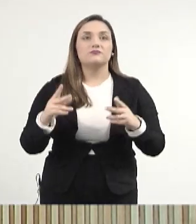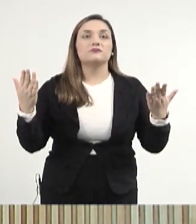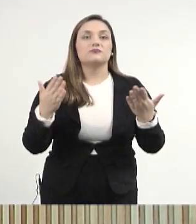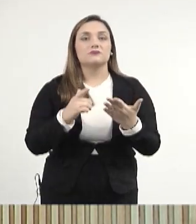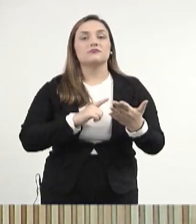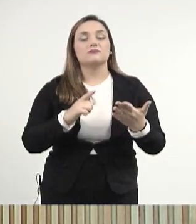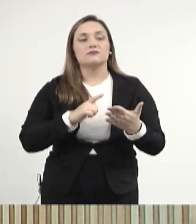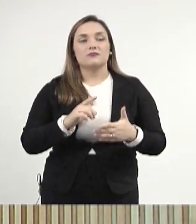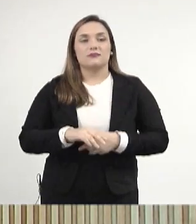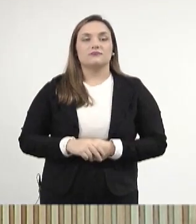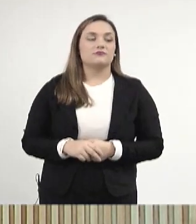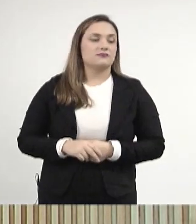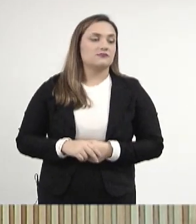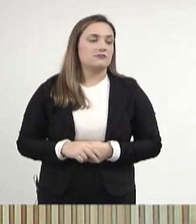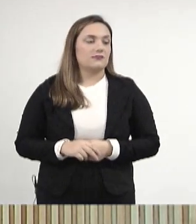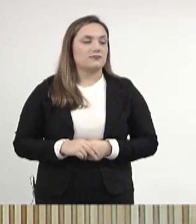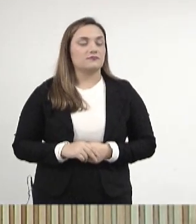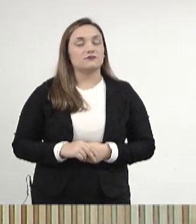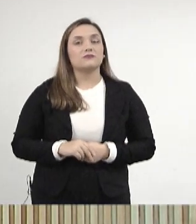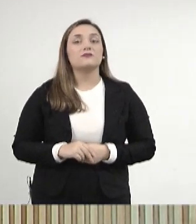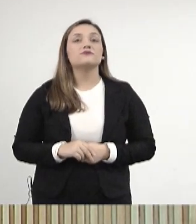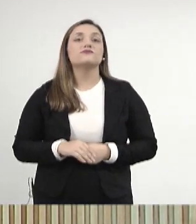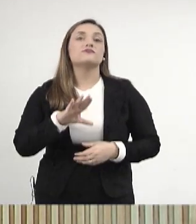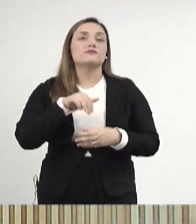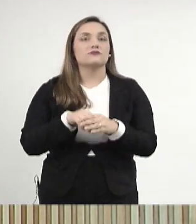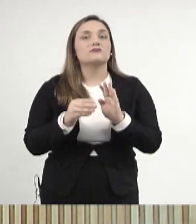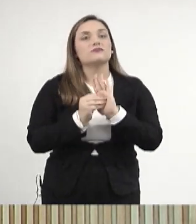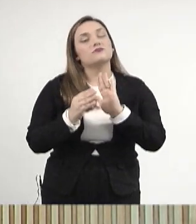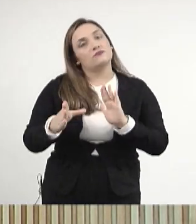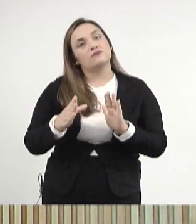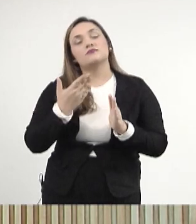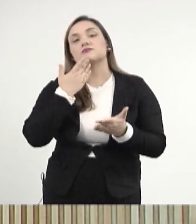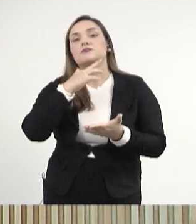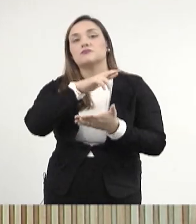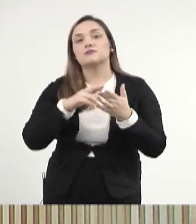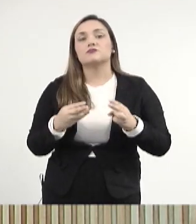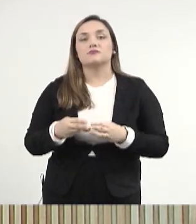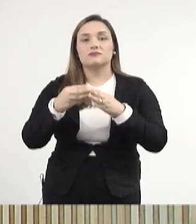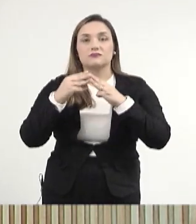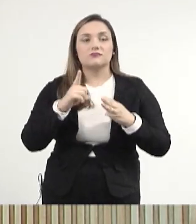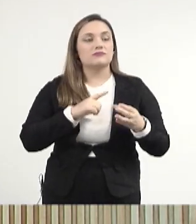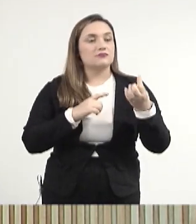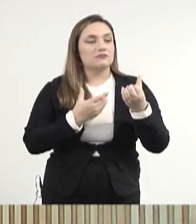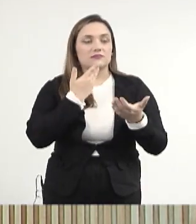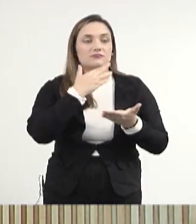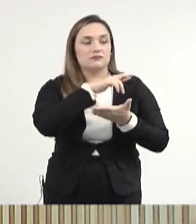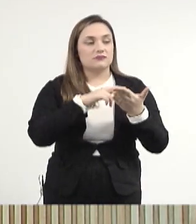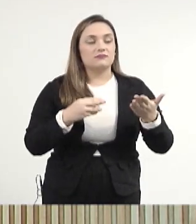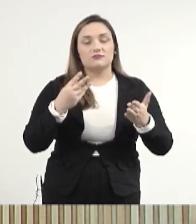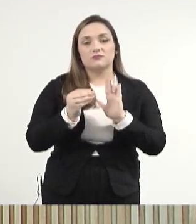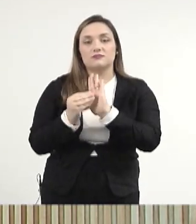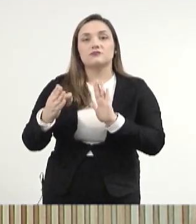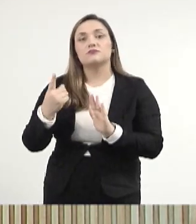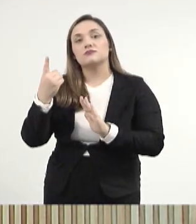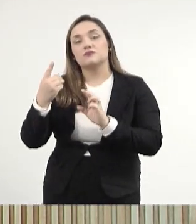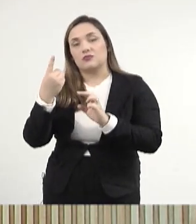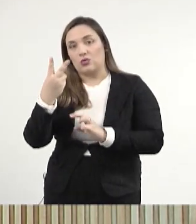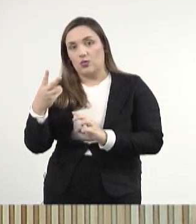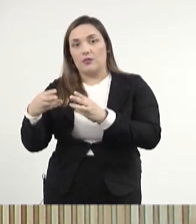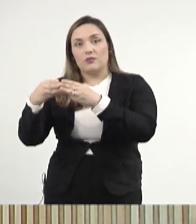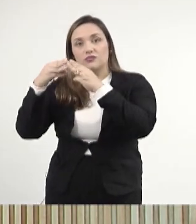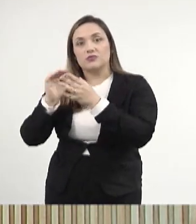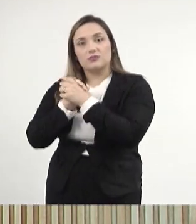nós tivemos também, entre as votações de indicações, requerimentos e moções, 6 requerimentos, 3 indicações, 2 moções